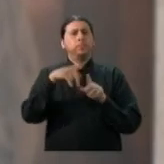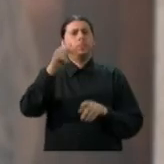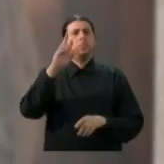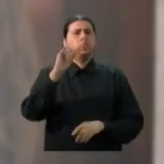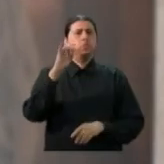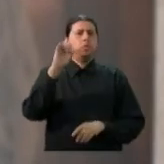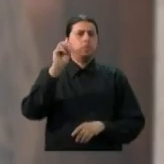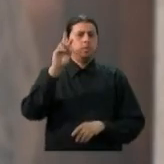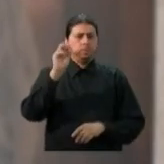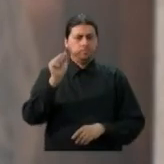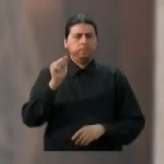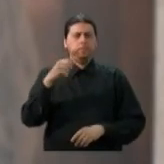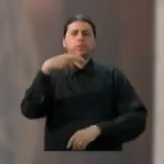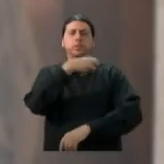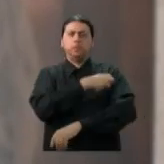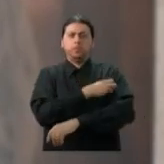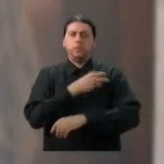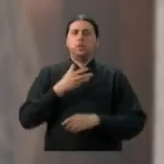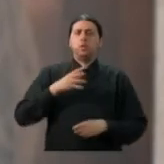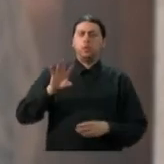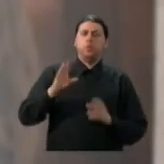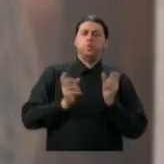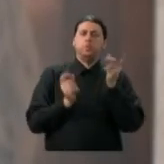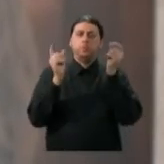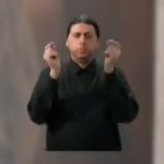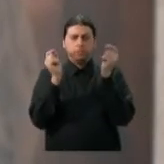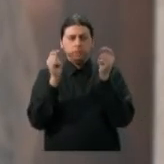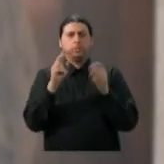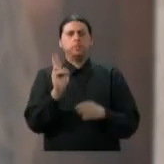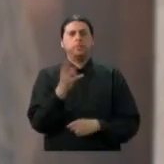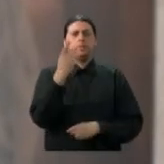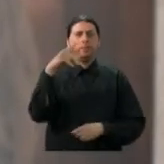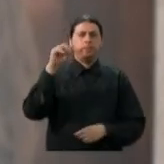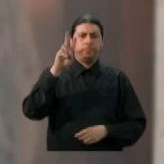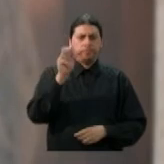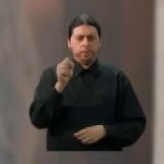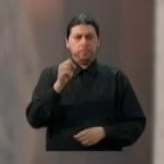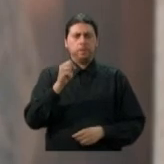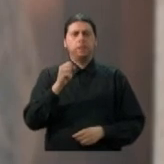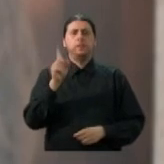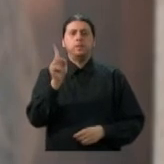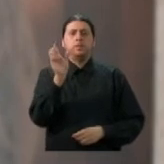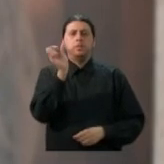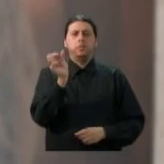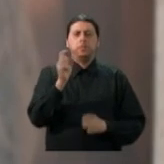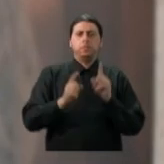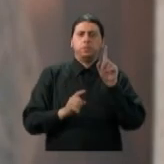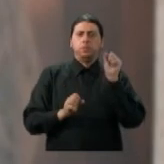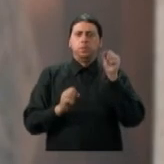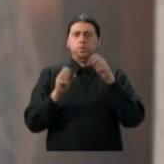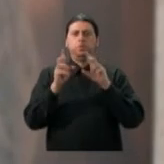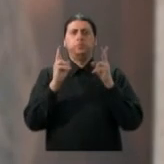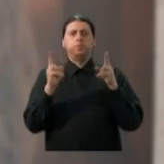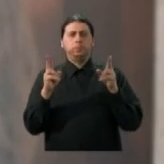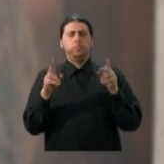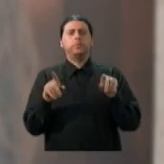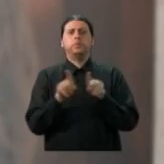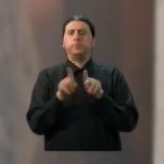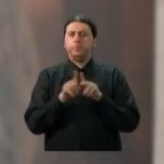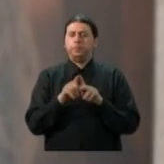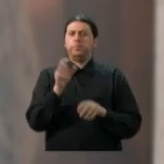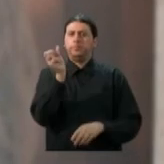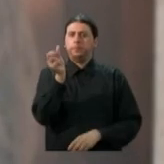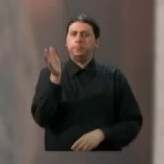vacina protege contra os tipos de HPV cancerígenos 16 e 18 e os tipos 6 e 11, responsáveis